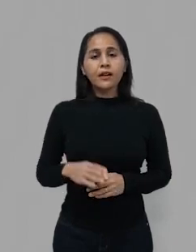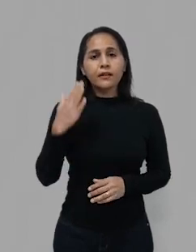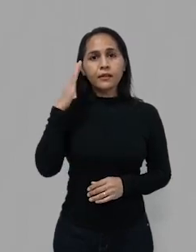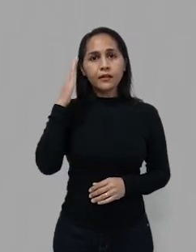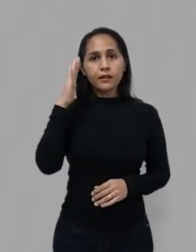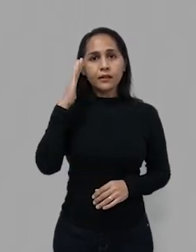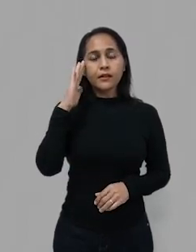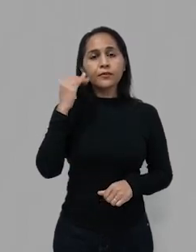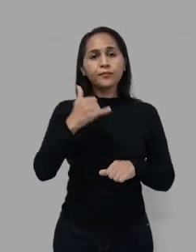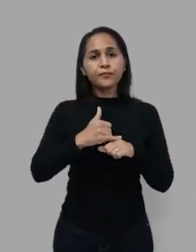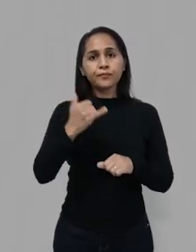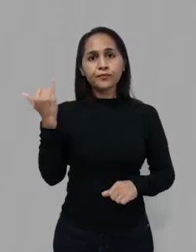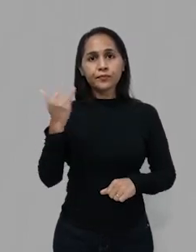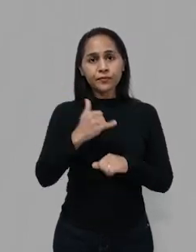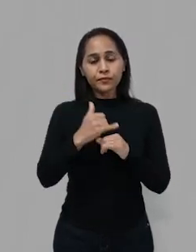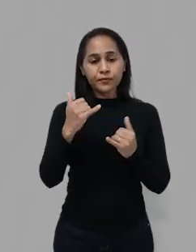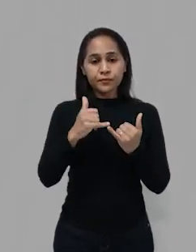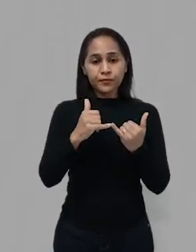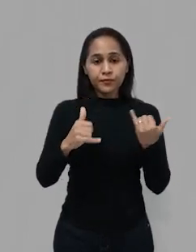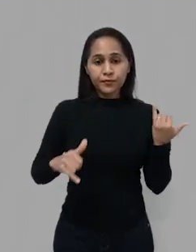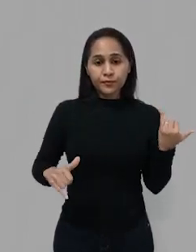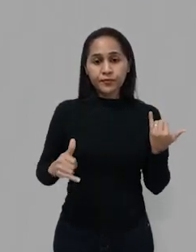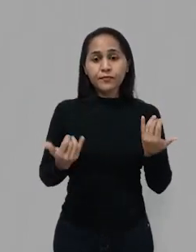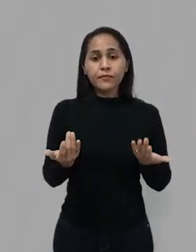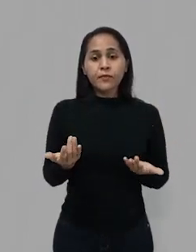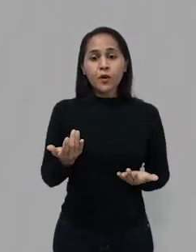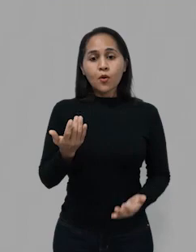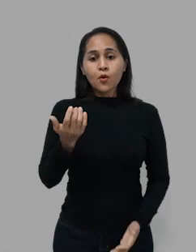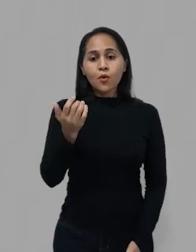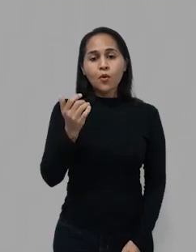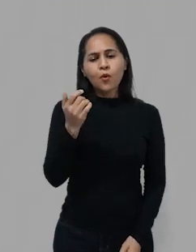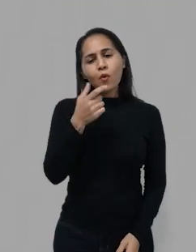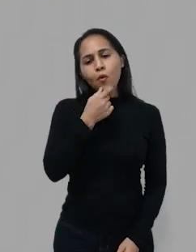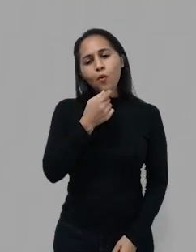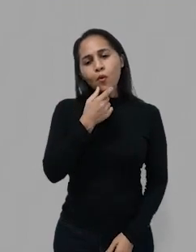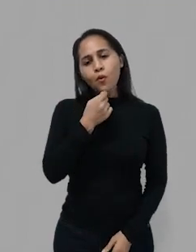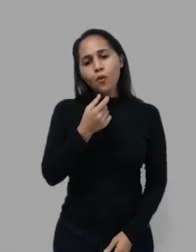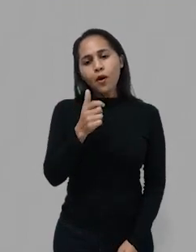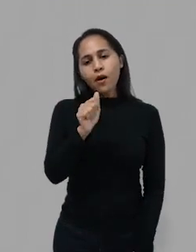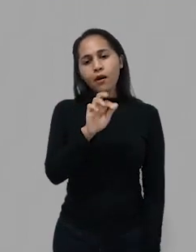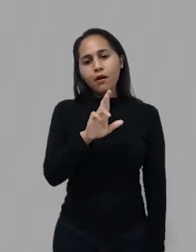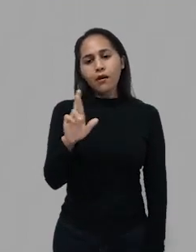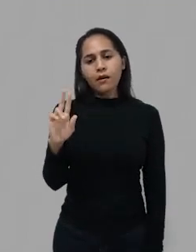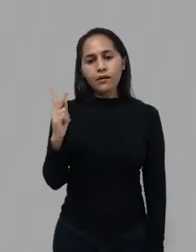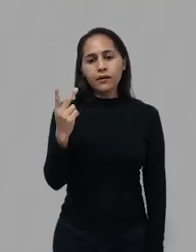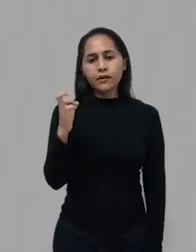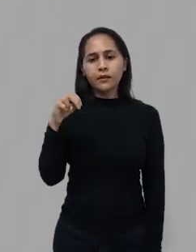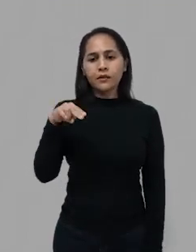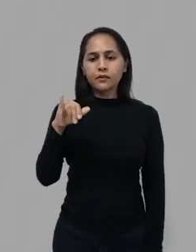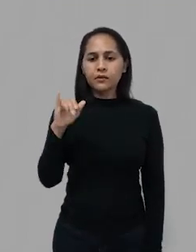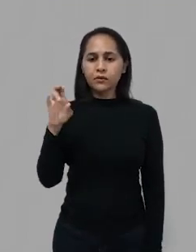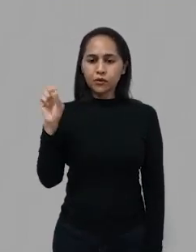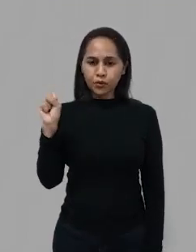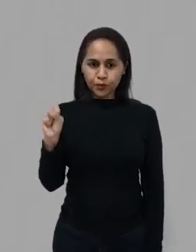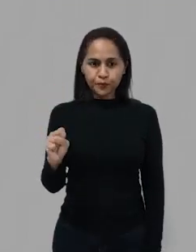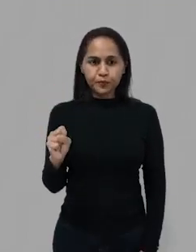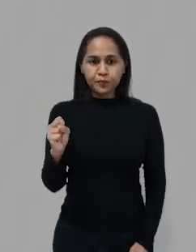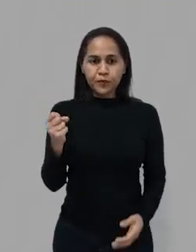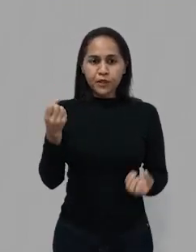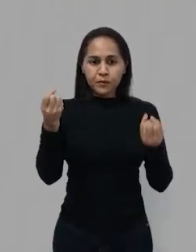e ionização, o Arrhenius ele dá o conceito de 3 funções inorgânicas.